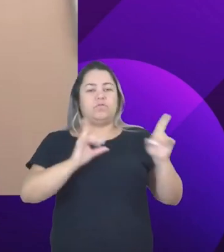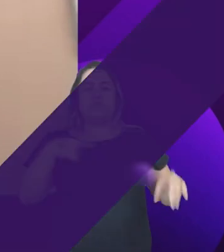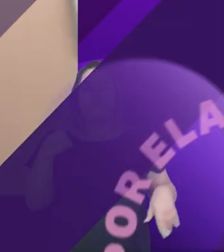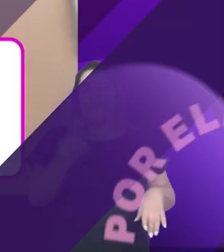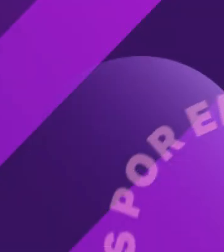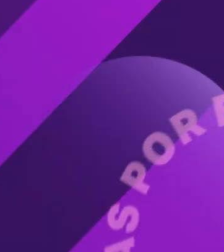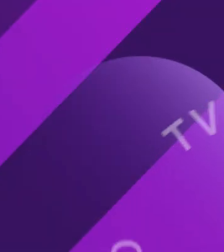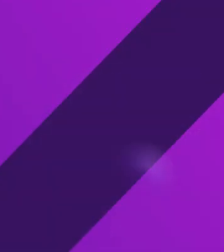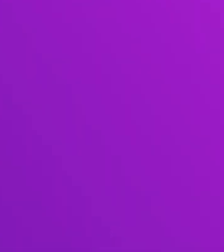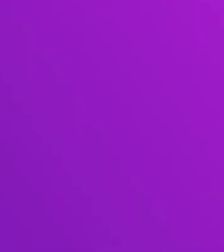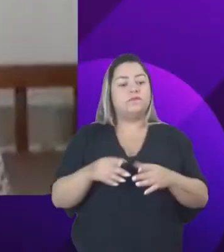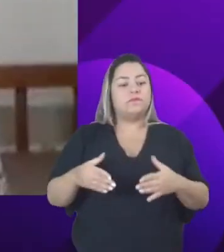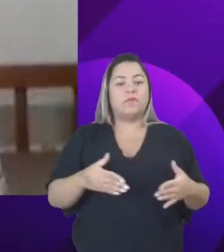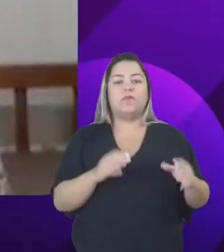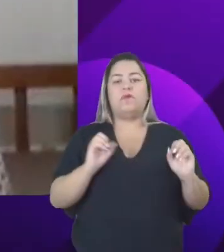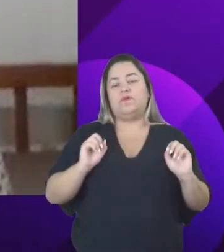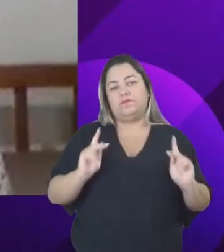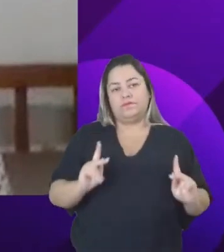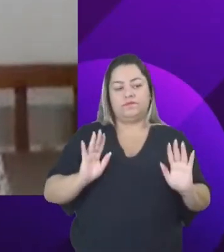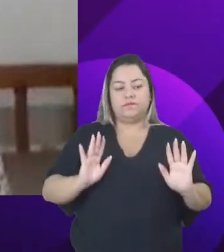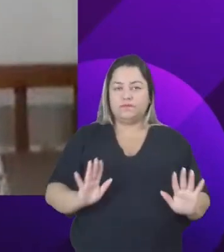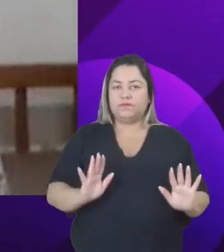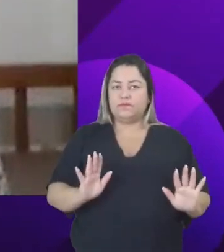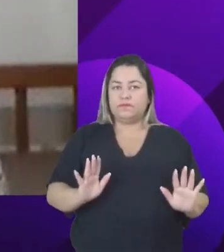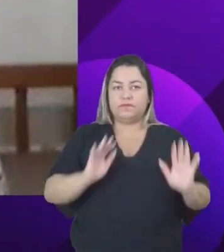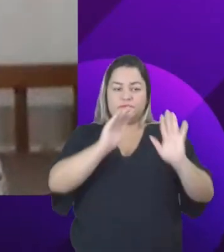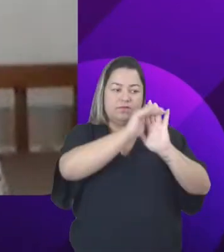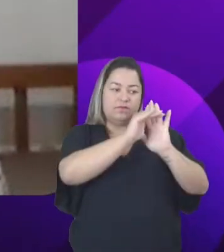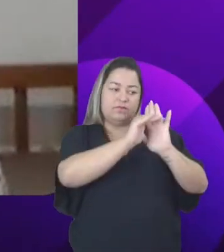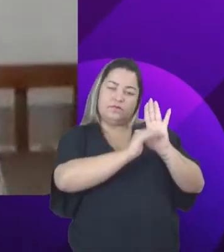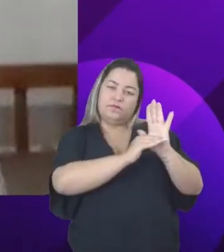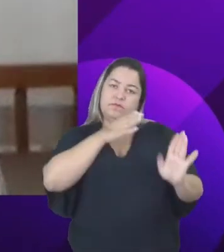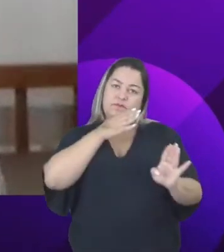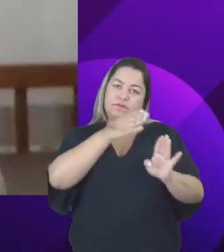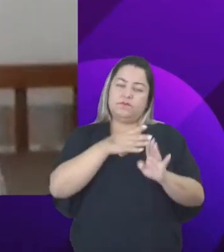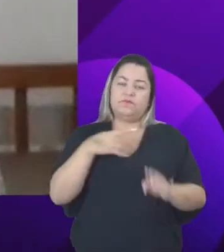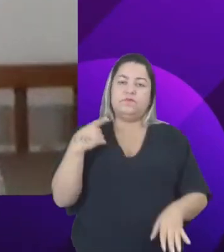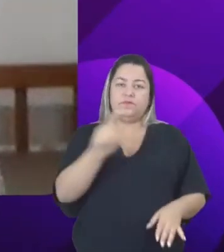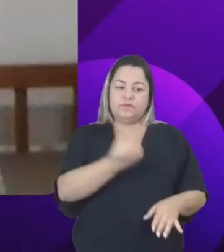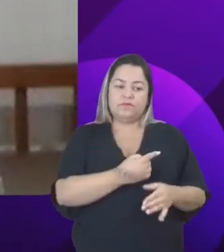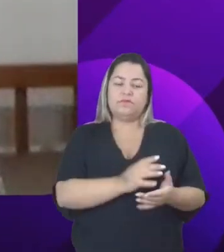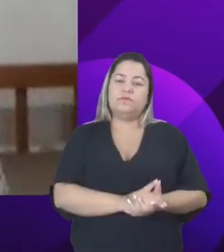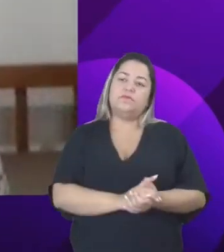nosso país. Bom, quais foram os programas principais que nós fomos